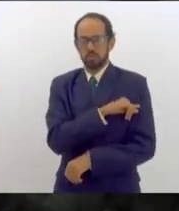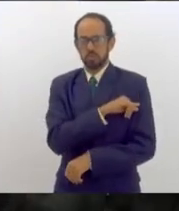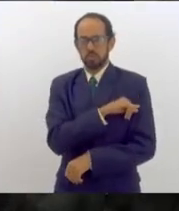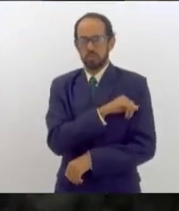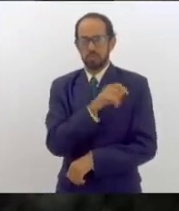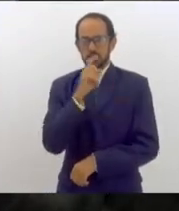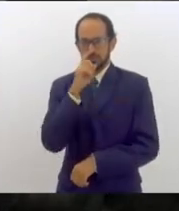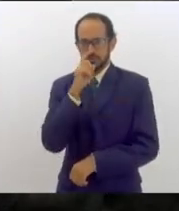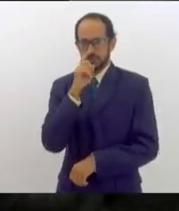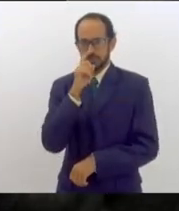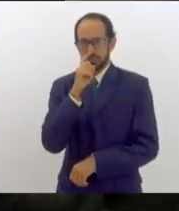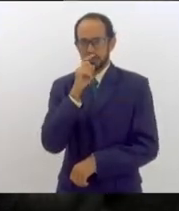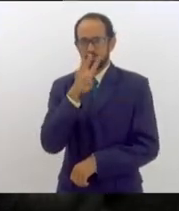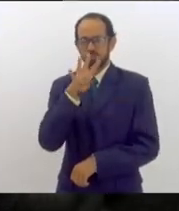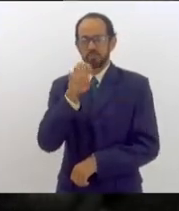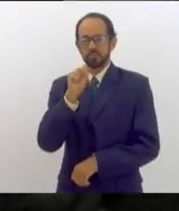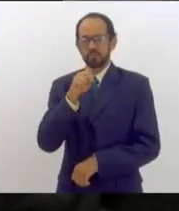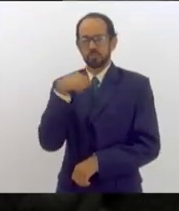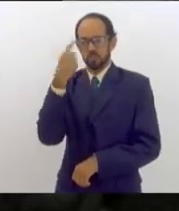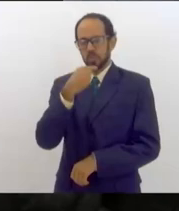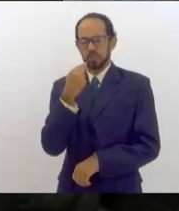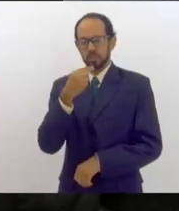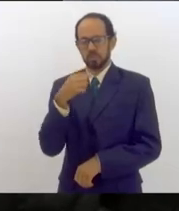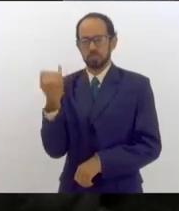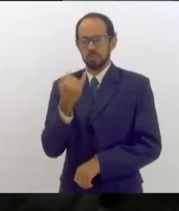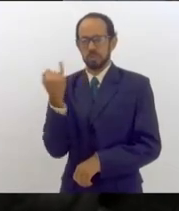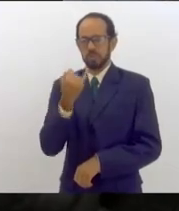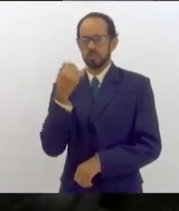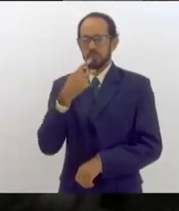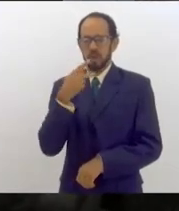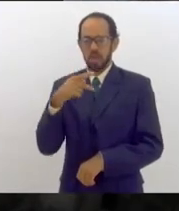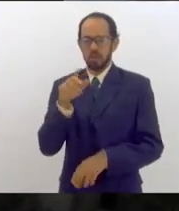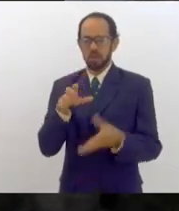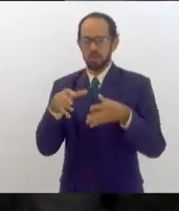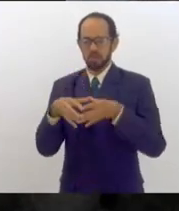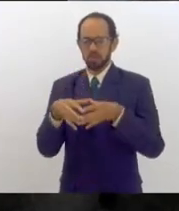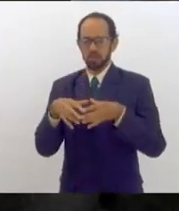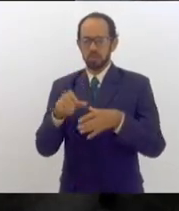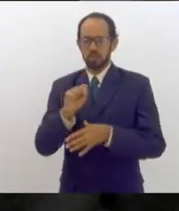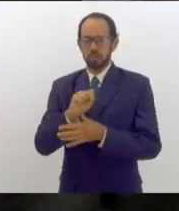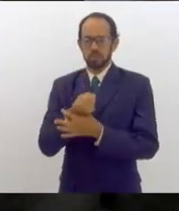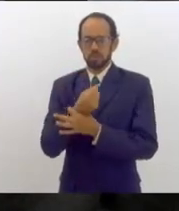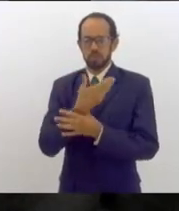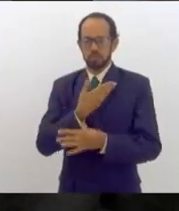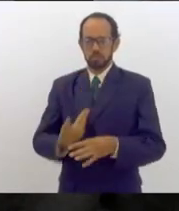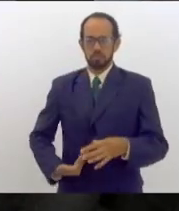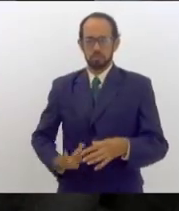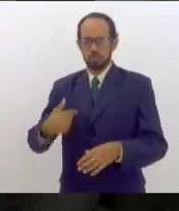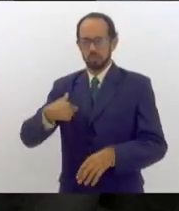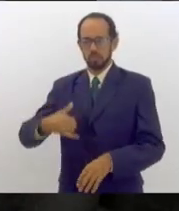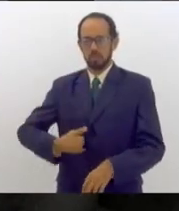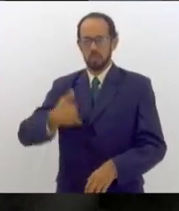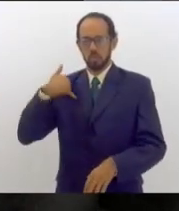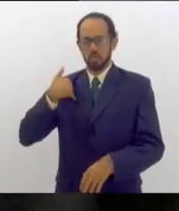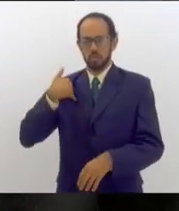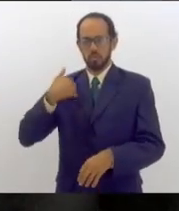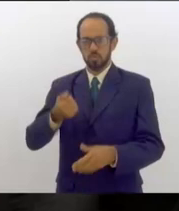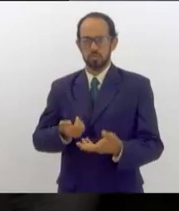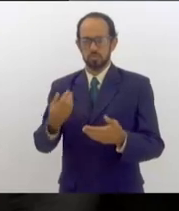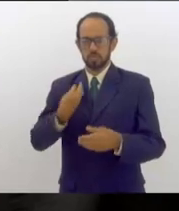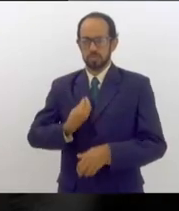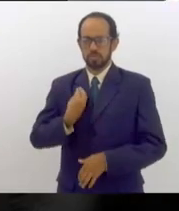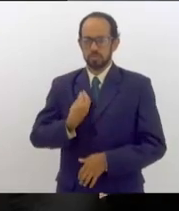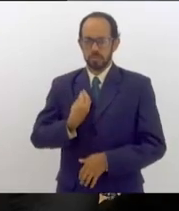em 48 horas é importante registrar é importante registrar o trabalho que a comissão de Segurança Pública tá fazendo que eu tenho orgulho de integrar e que a gente precisa